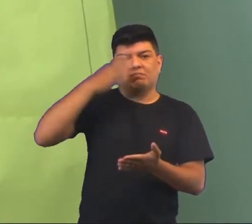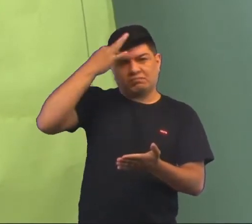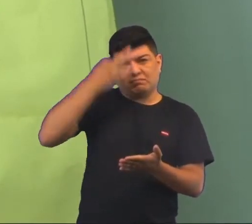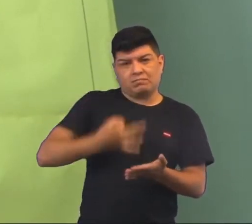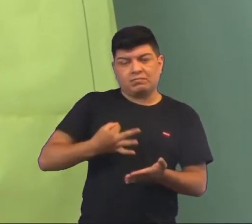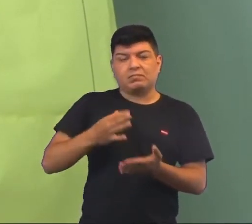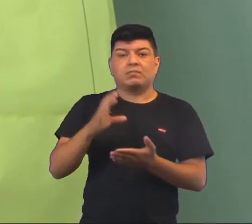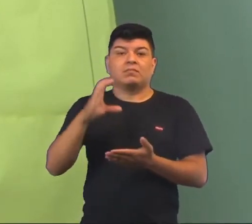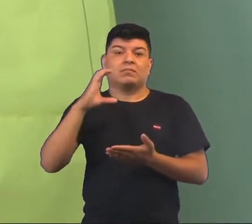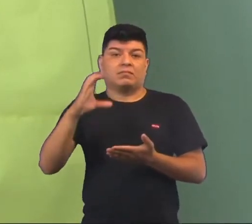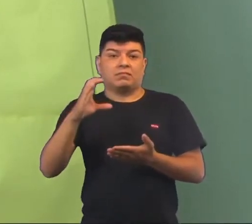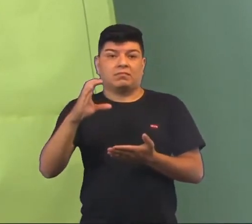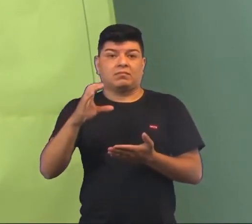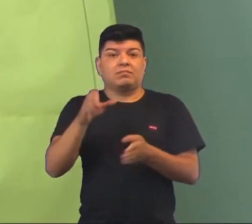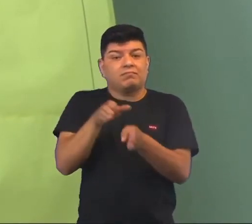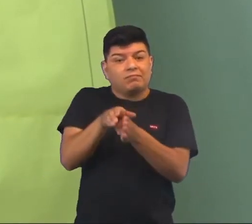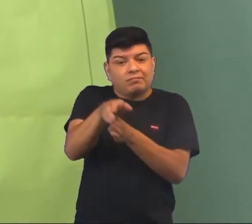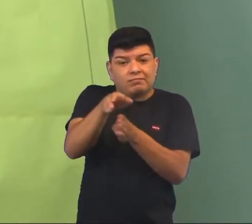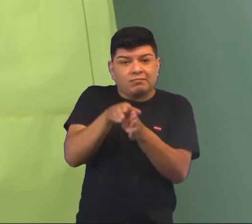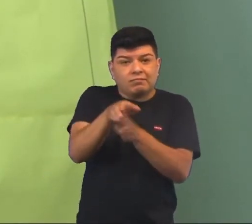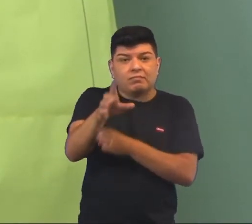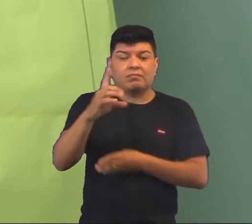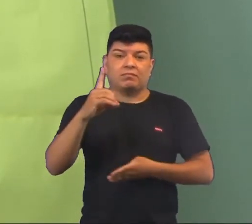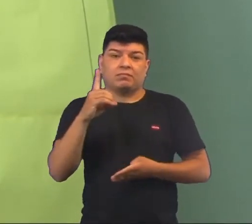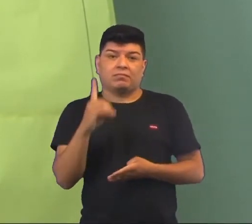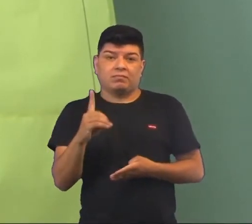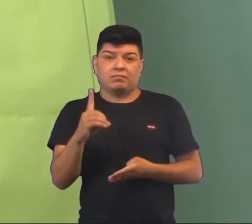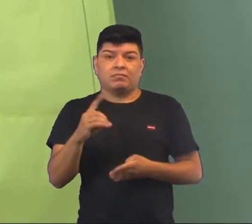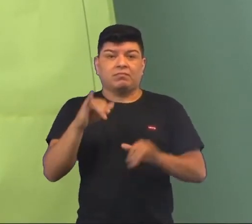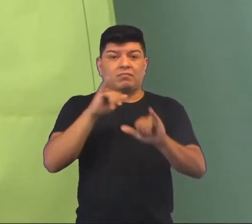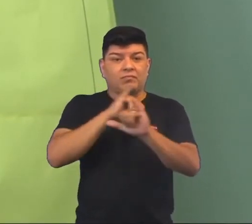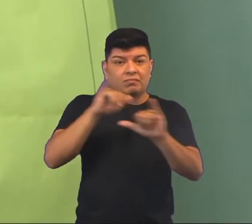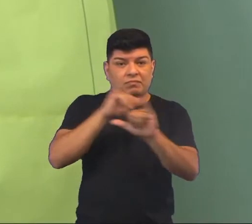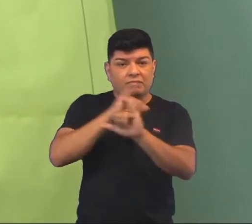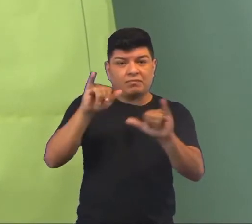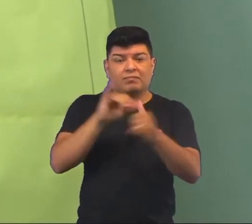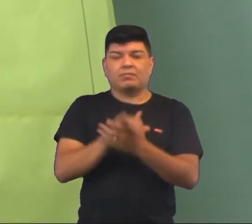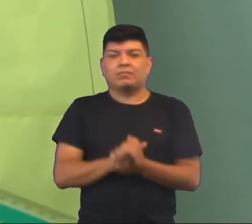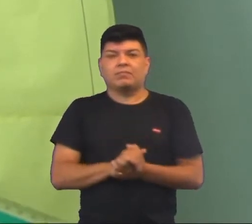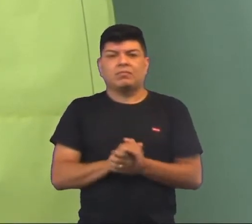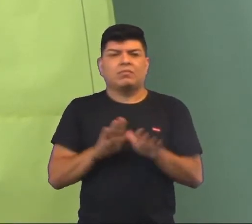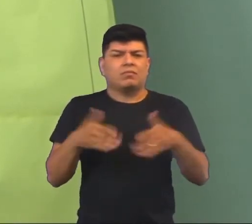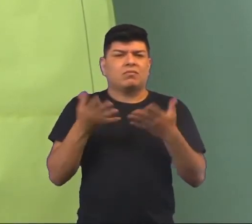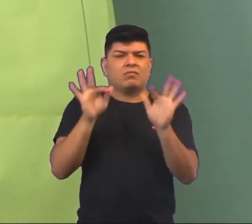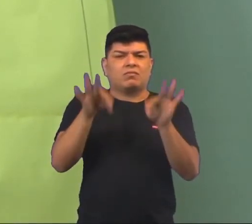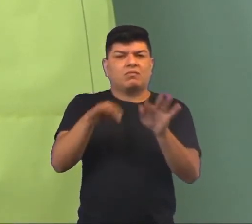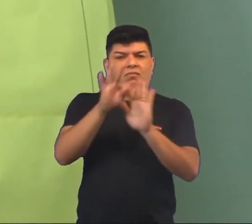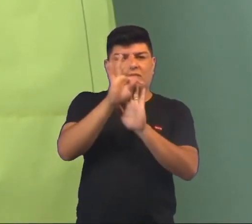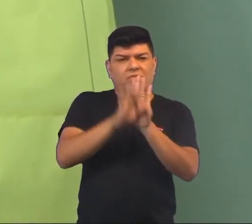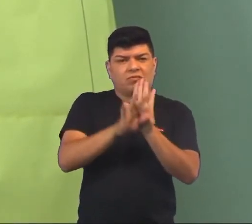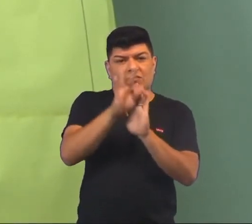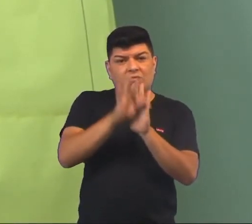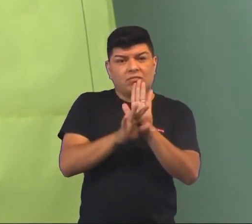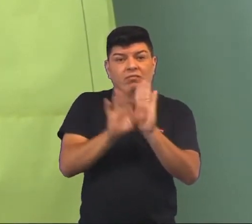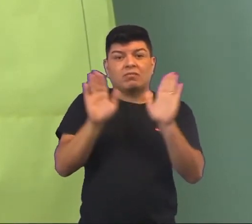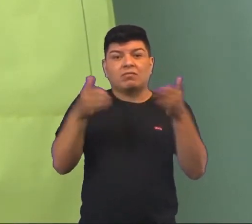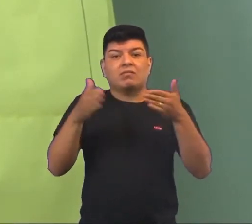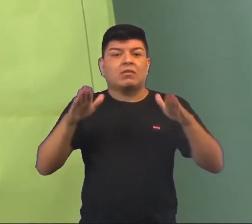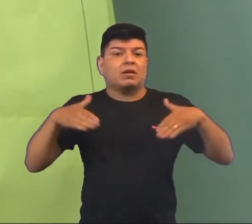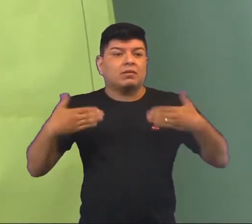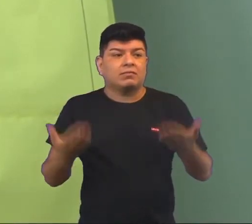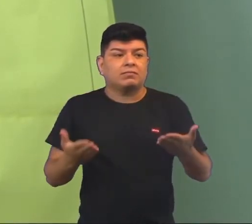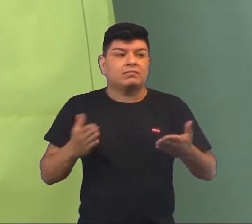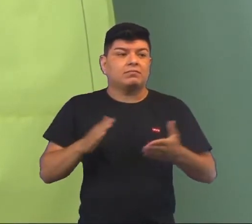convencer. C, instruir. Ou D, informar. A finalidade do texto que nós acabamos de abordar é